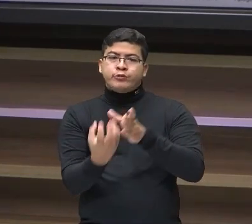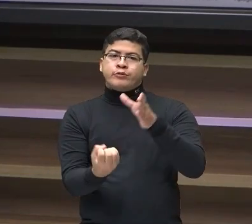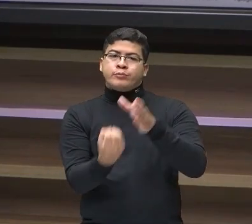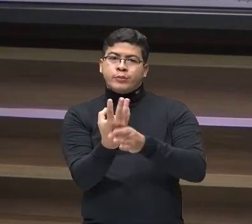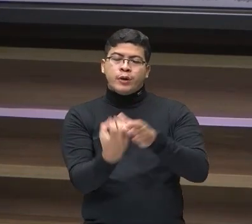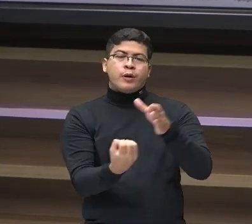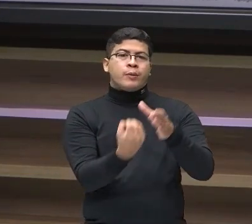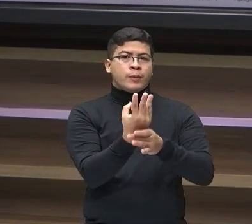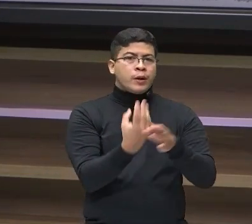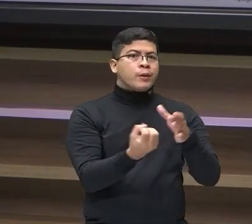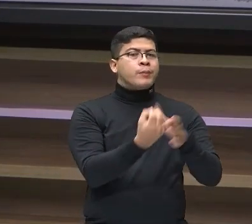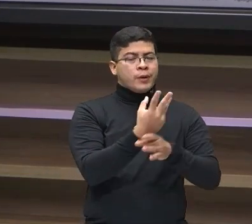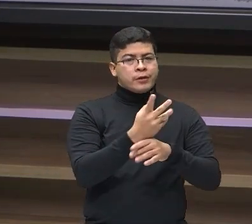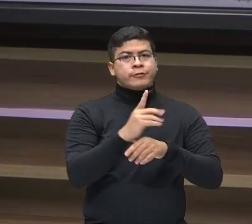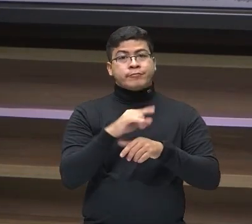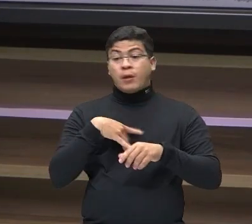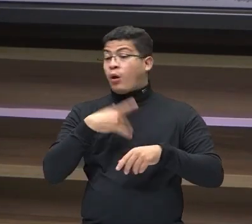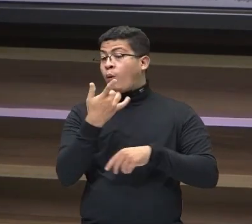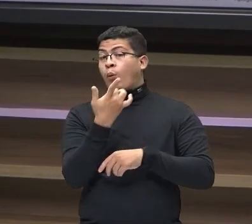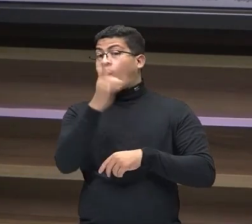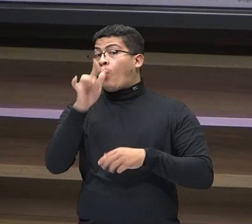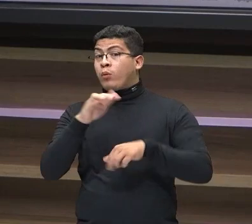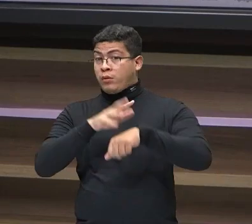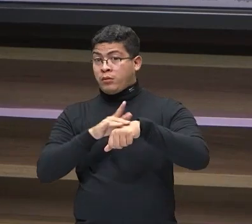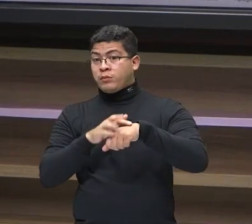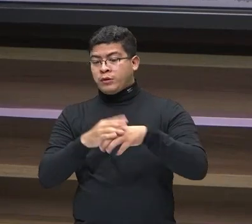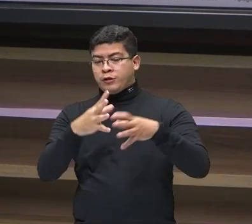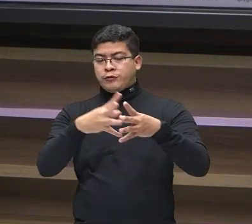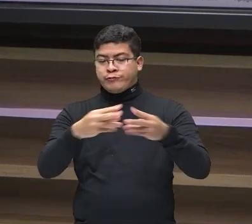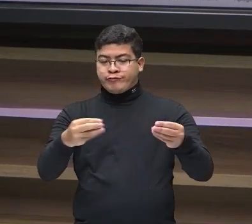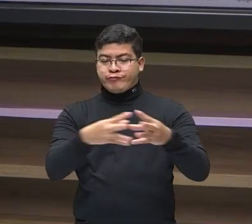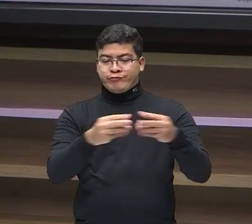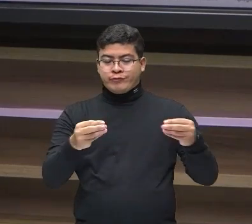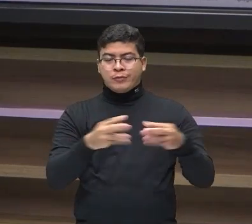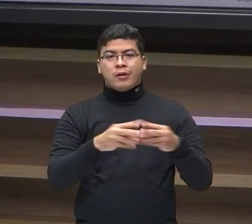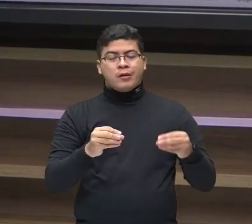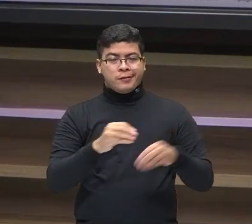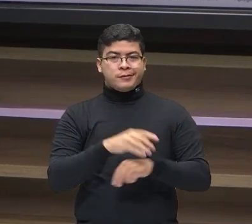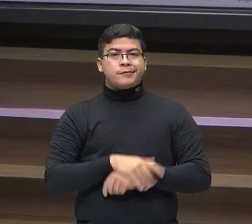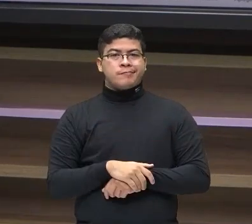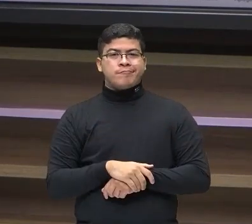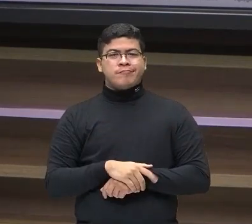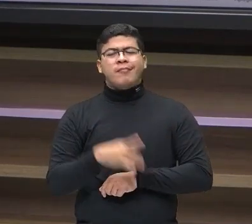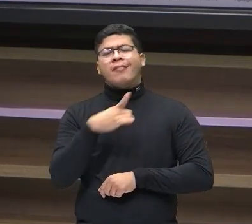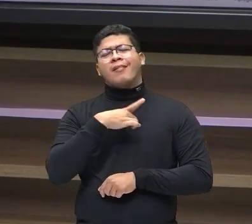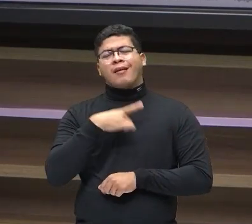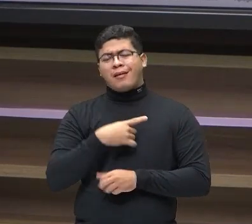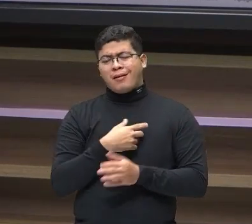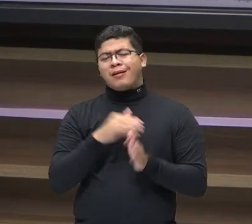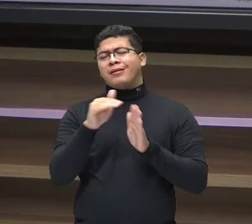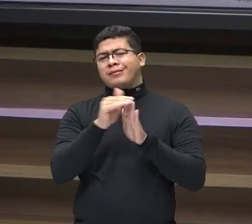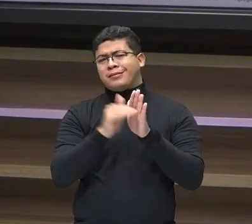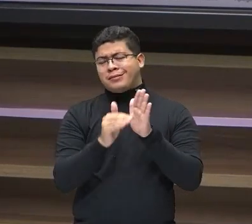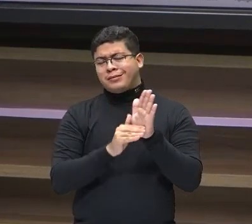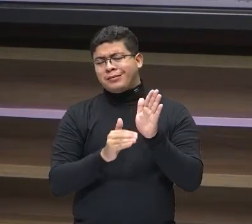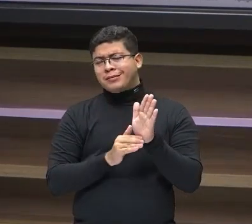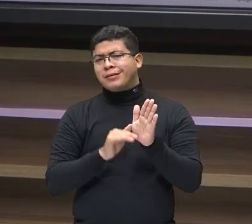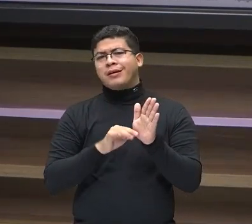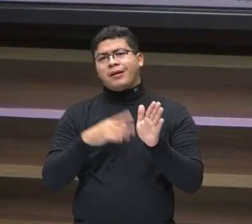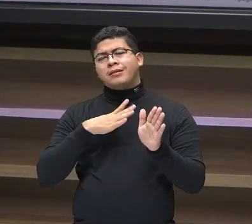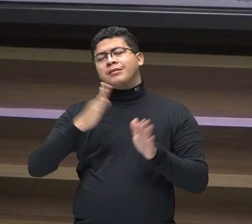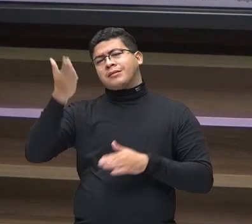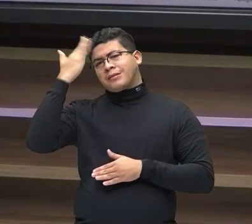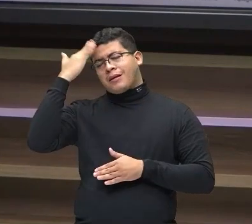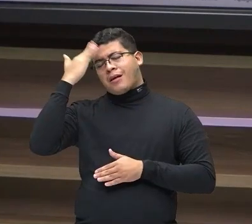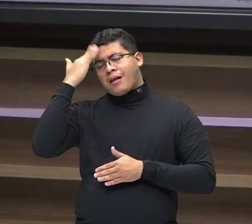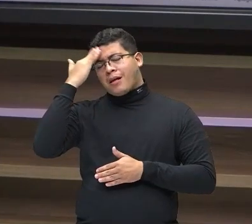eliminar outras doenças, Então, a gente já sabe que existem ali já várias vacinas, que tem e que faz parte do